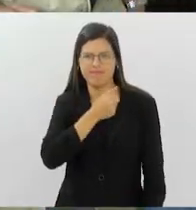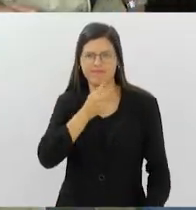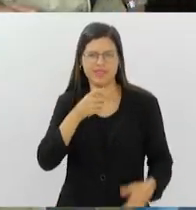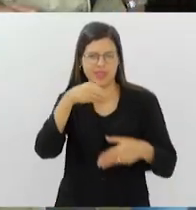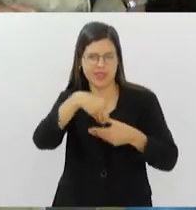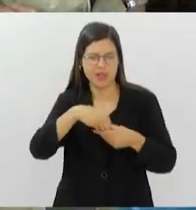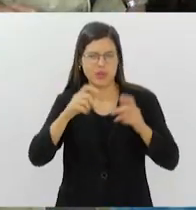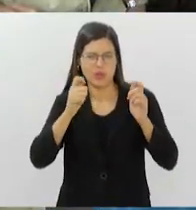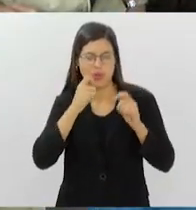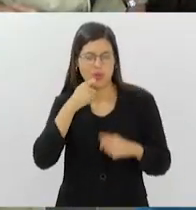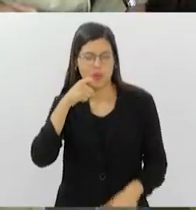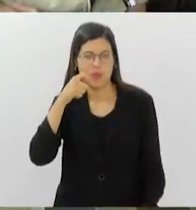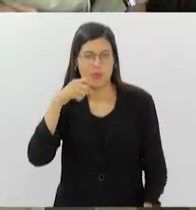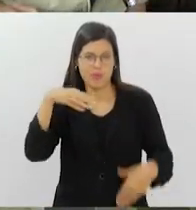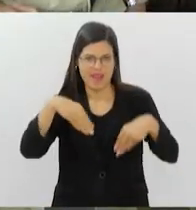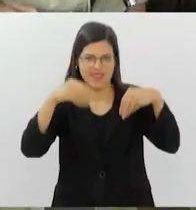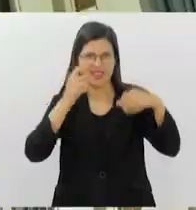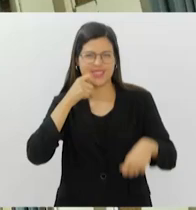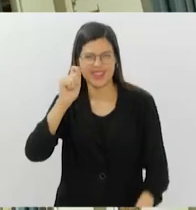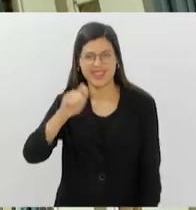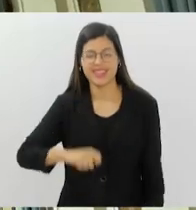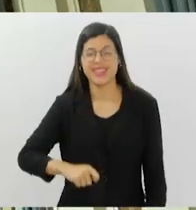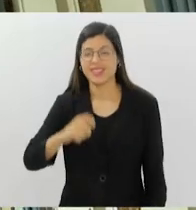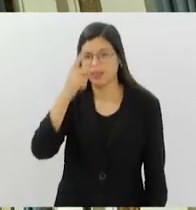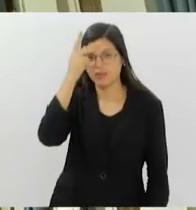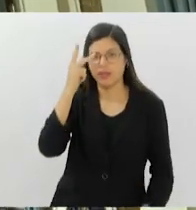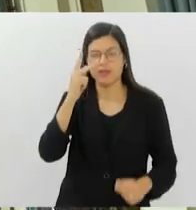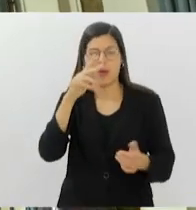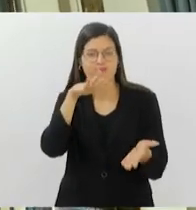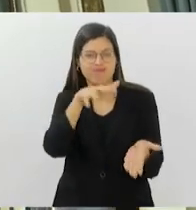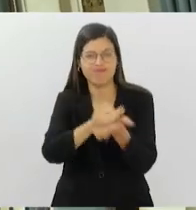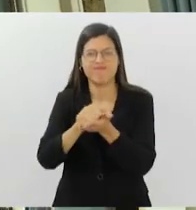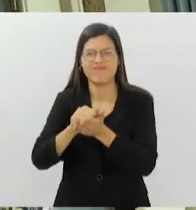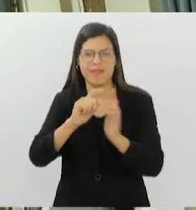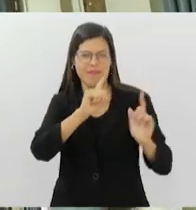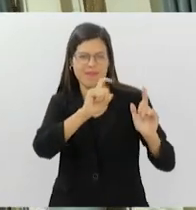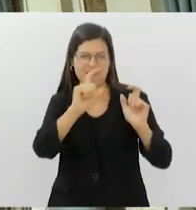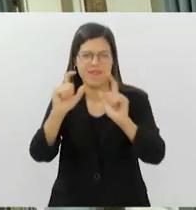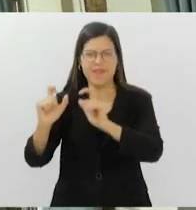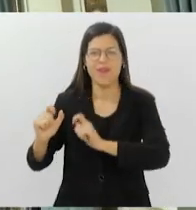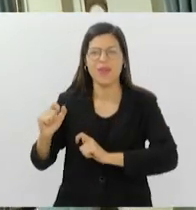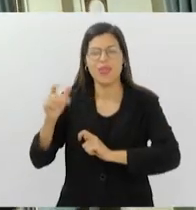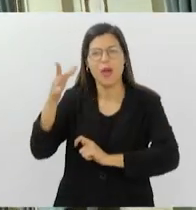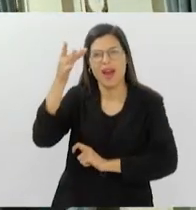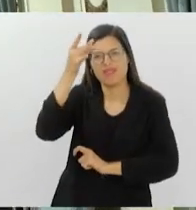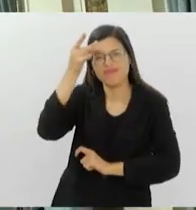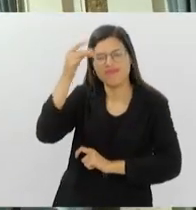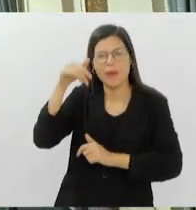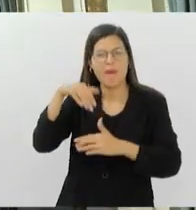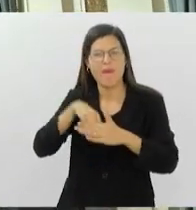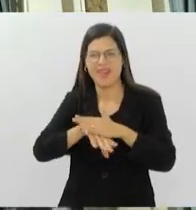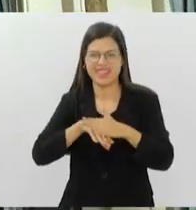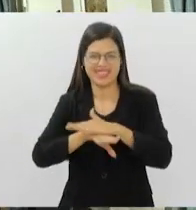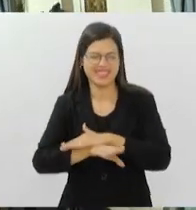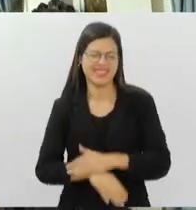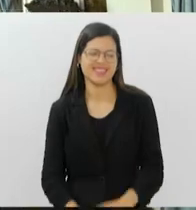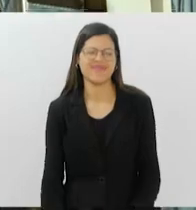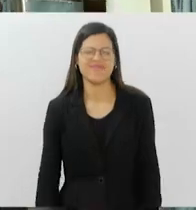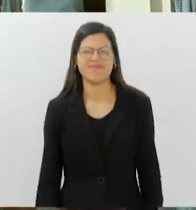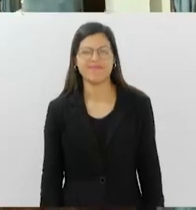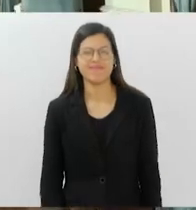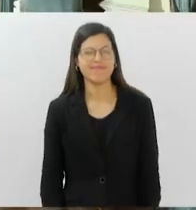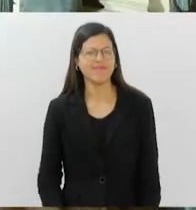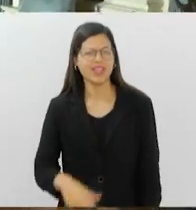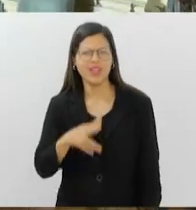perdeu a chance de registrar em fotos para levar de lembrança um momento que vai ficar na memória de todos eles nunca